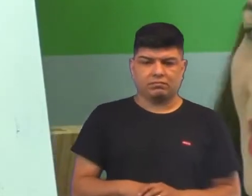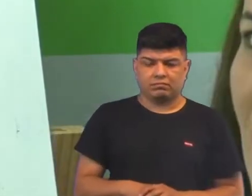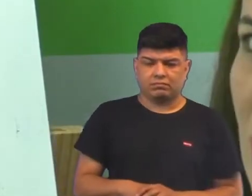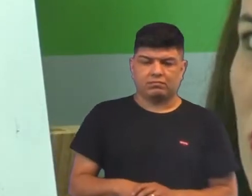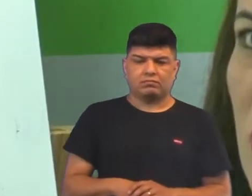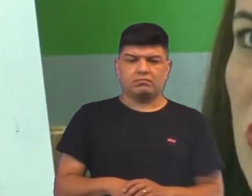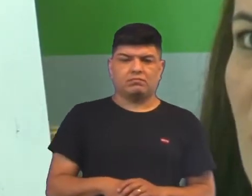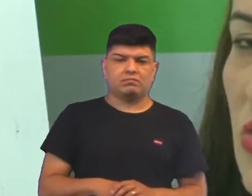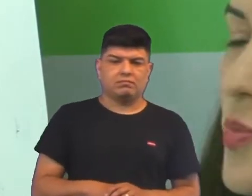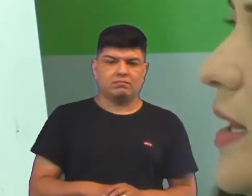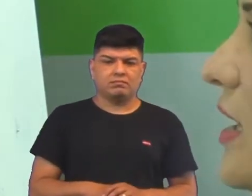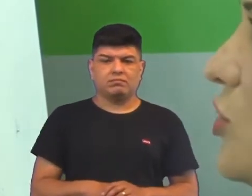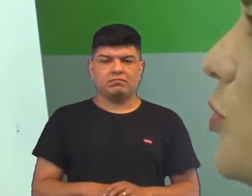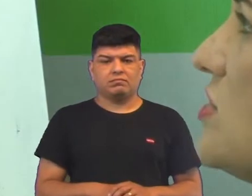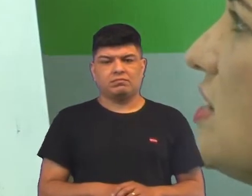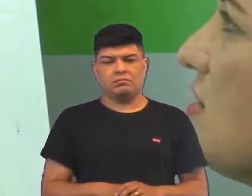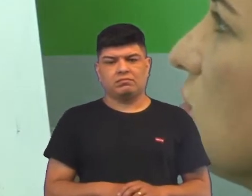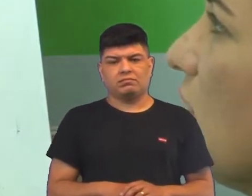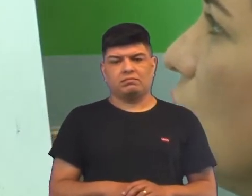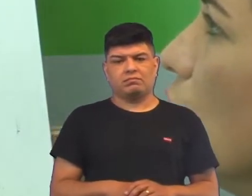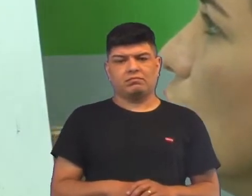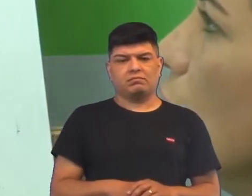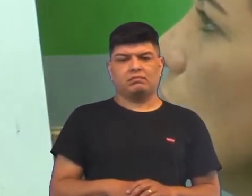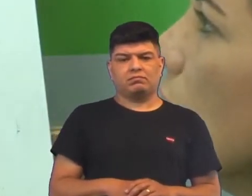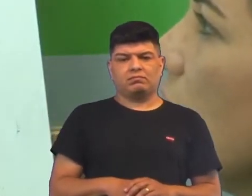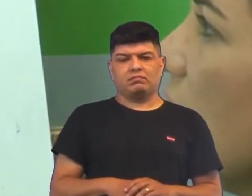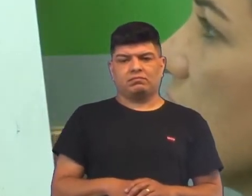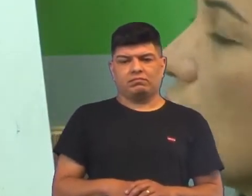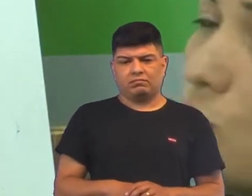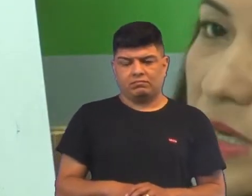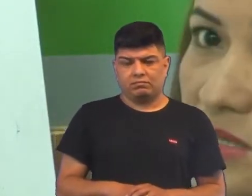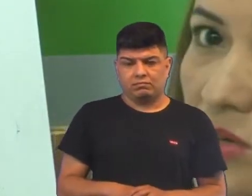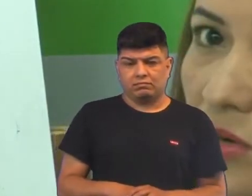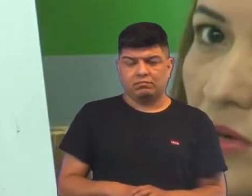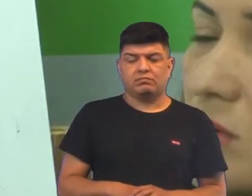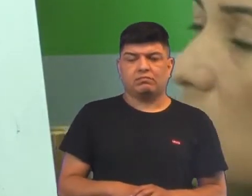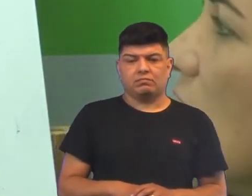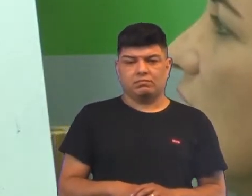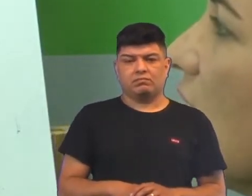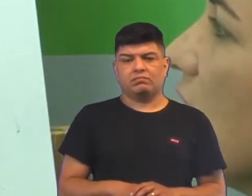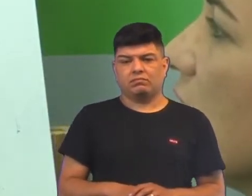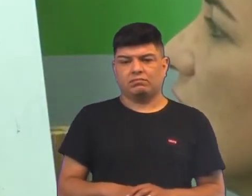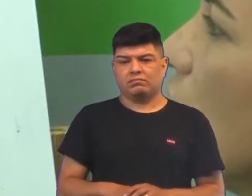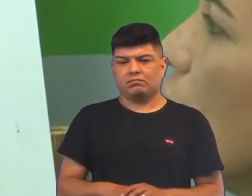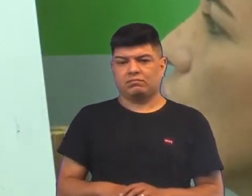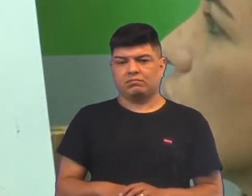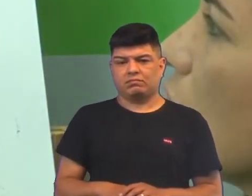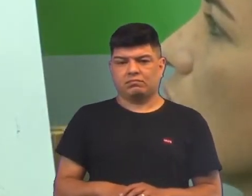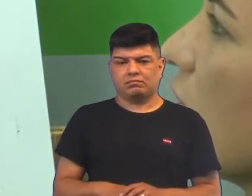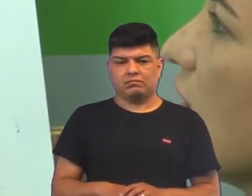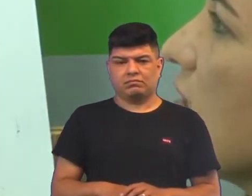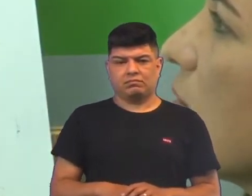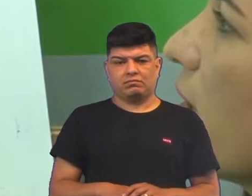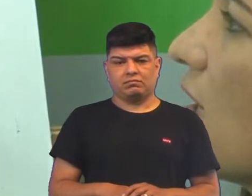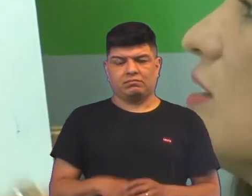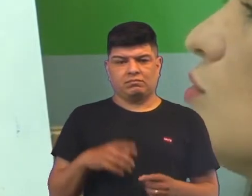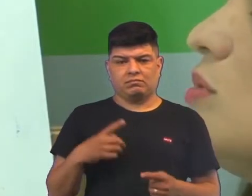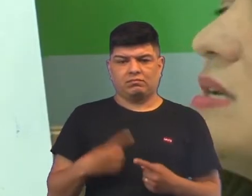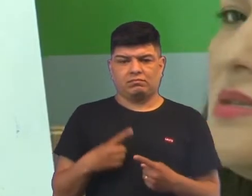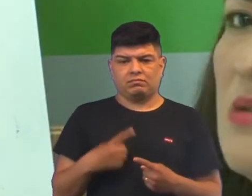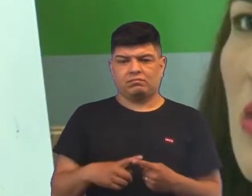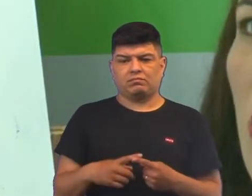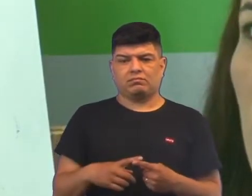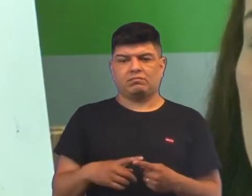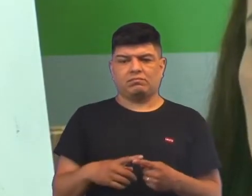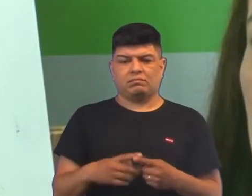lados paralelos? Quantos lados paralelos? Eu posso dizer assim, tem um, esse com esse, ó, e aqui tem outro, ó, porque esse é paralelo